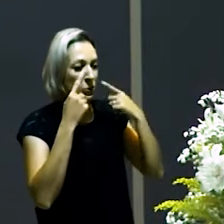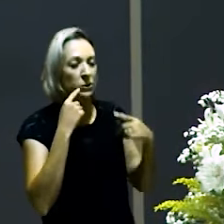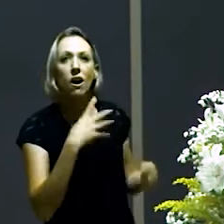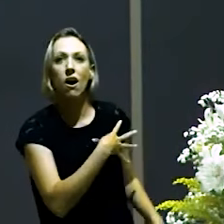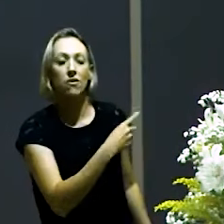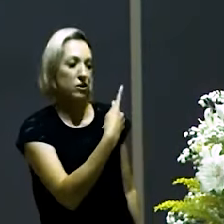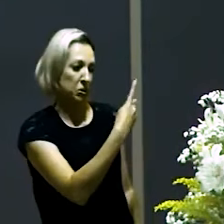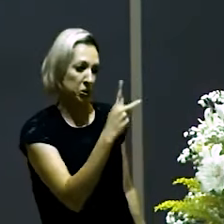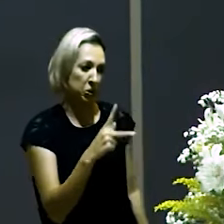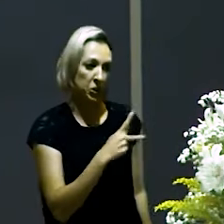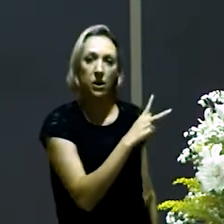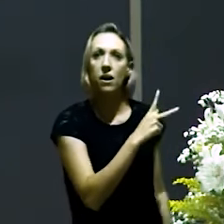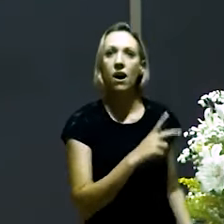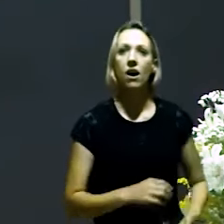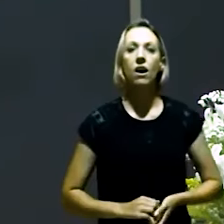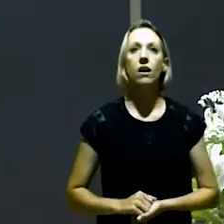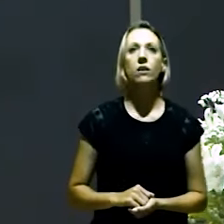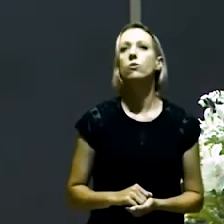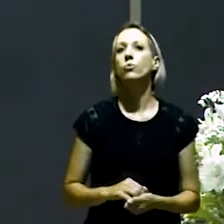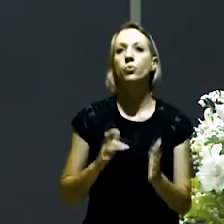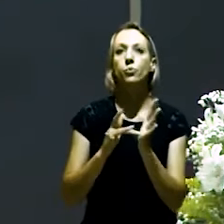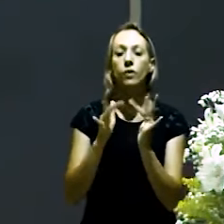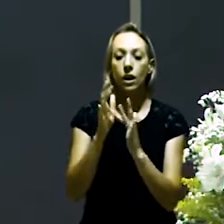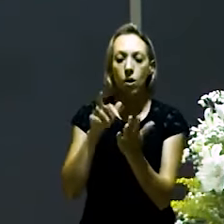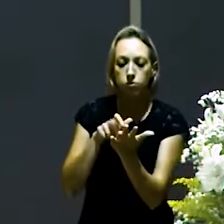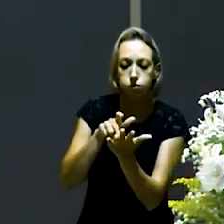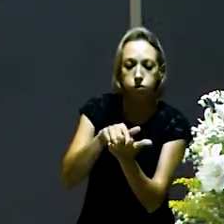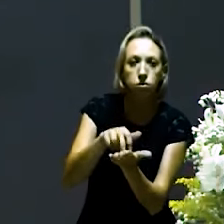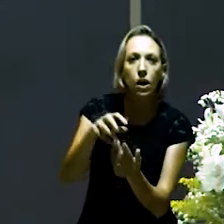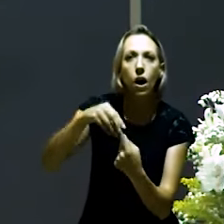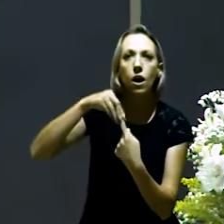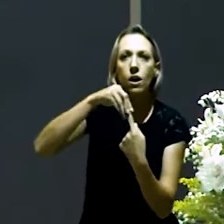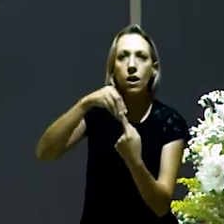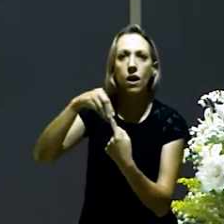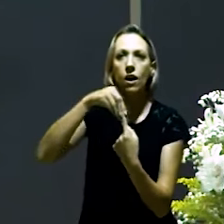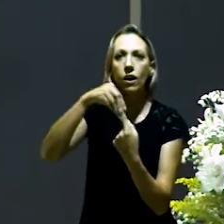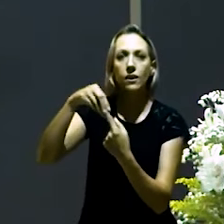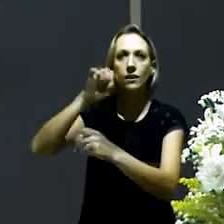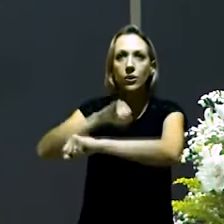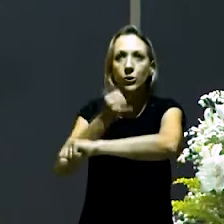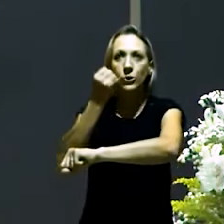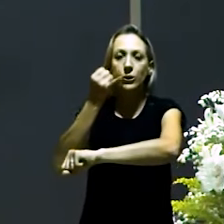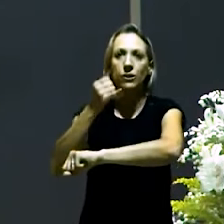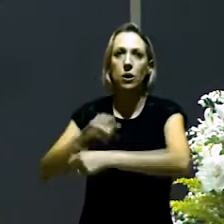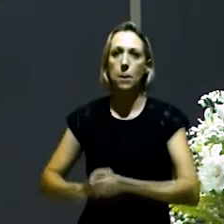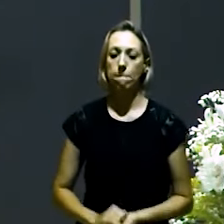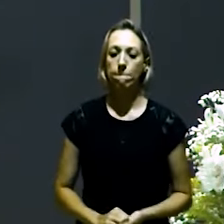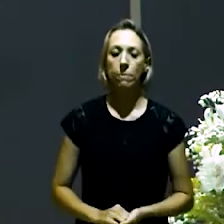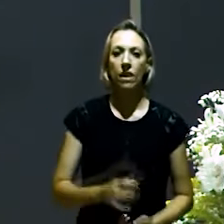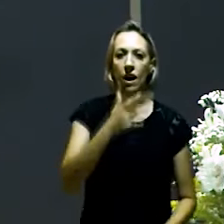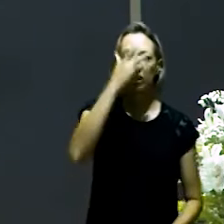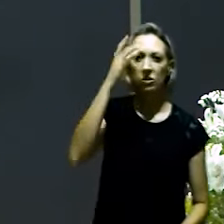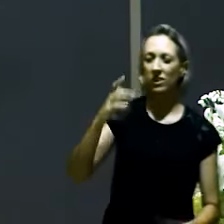Jesus caminhou sozinho pela via dolorosa de Jerusalém. E enquanto alguém dizia: perdeu, e enquanto alguém